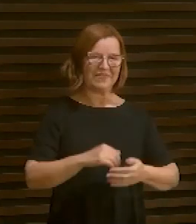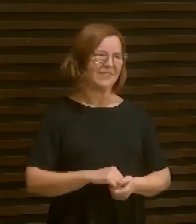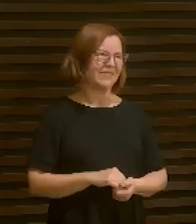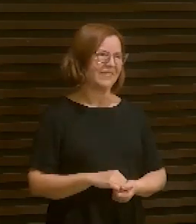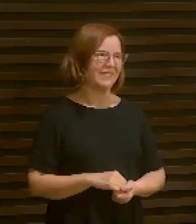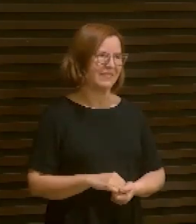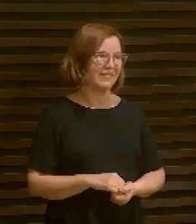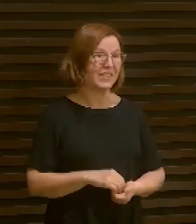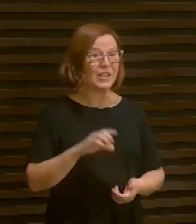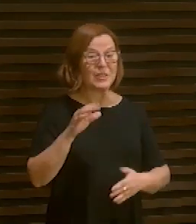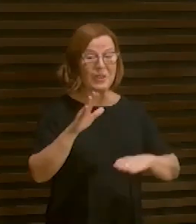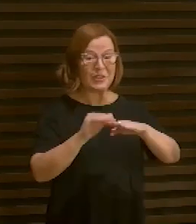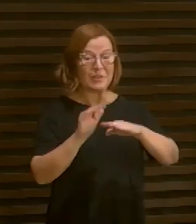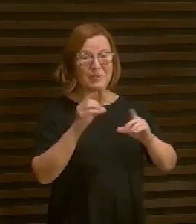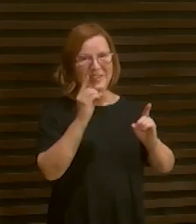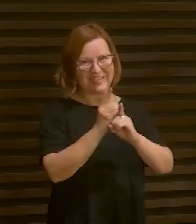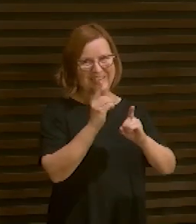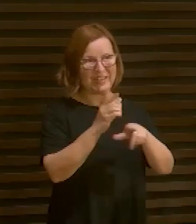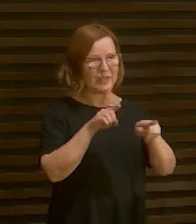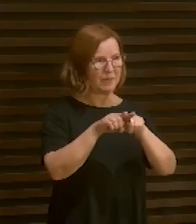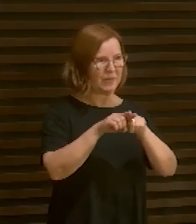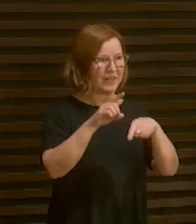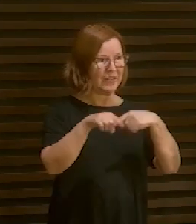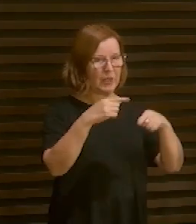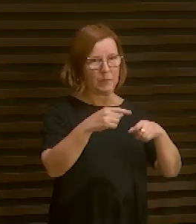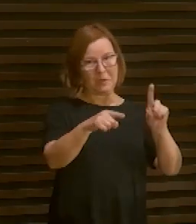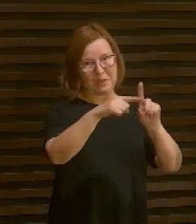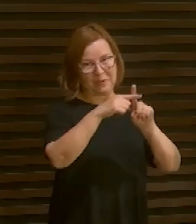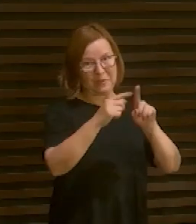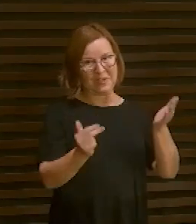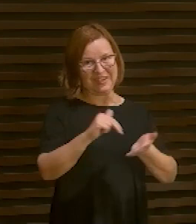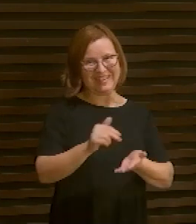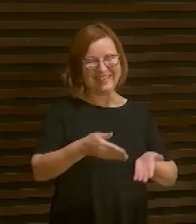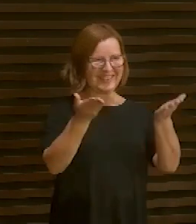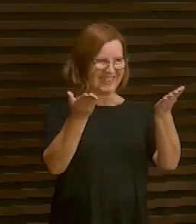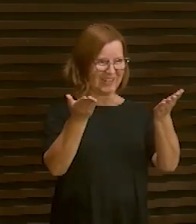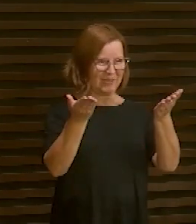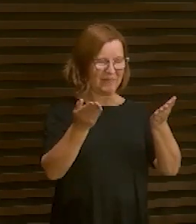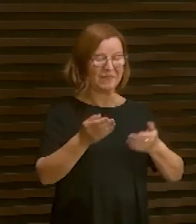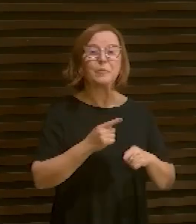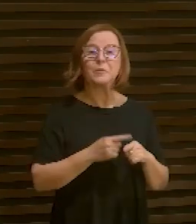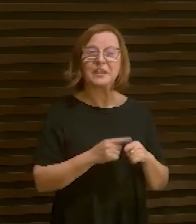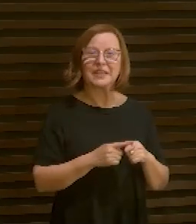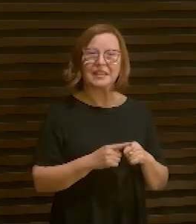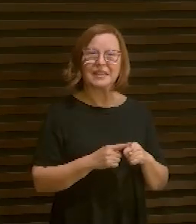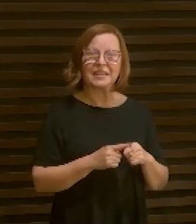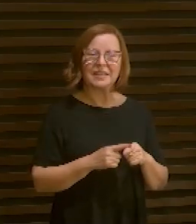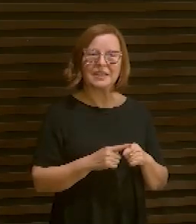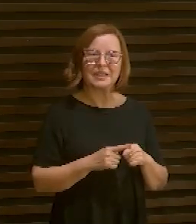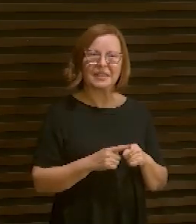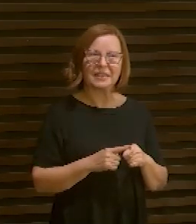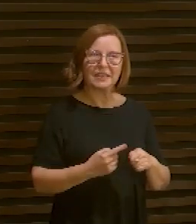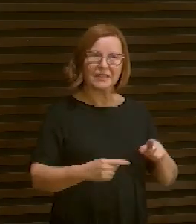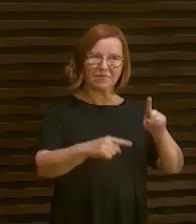Ele só chamou os seus discípulos de irmãos depois da cruz e da ressurreição. Porque é naquele